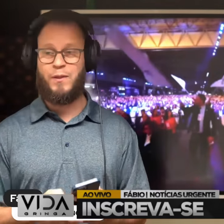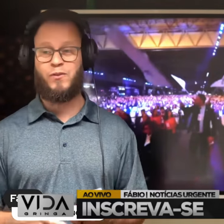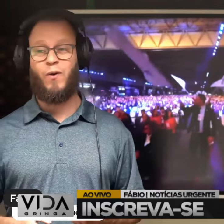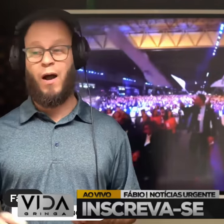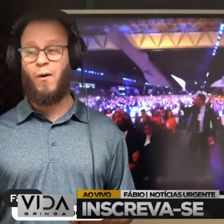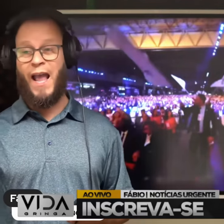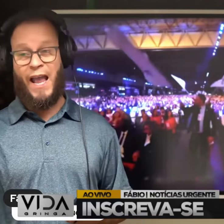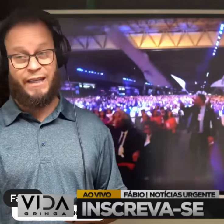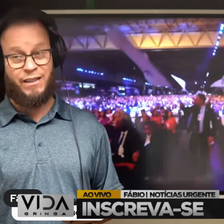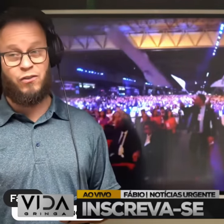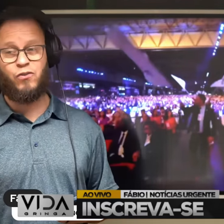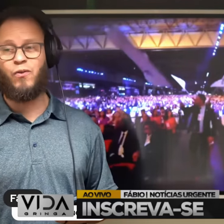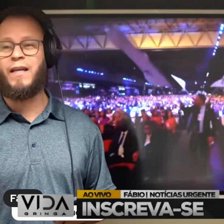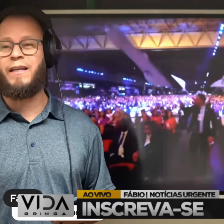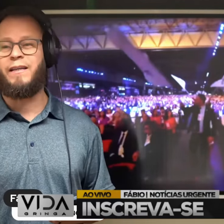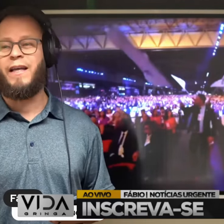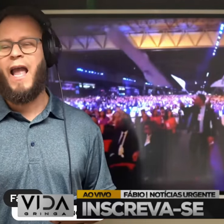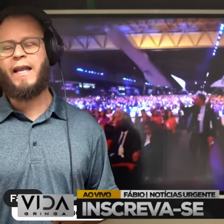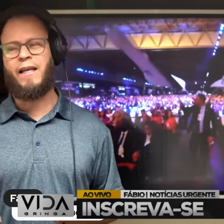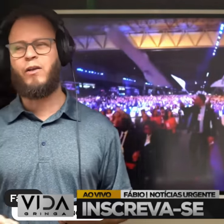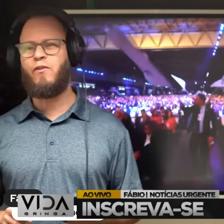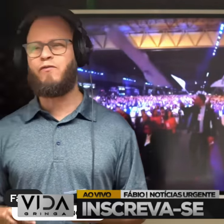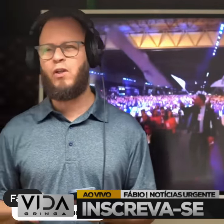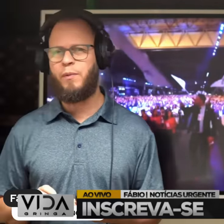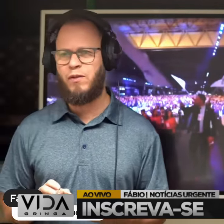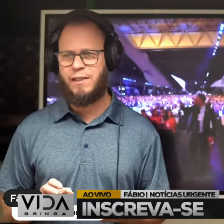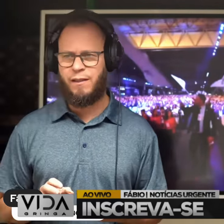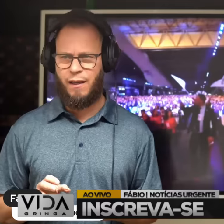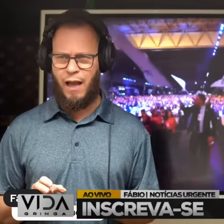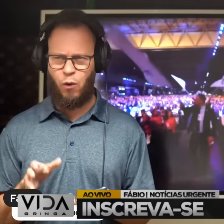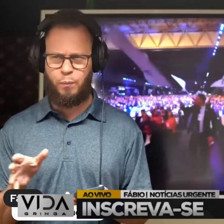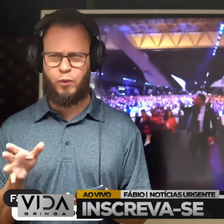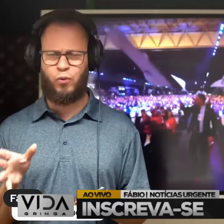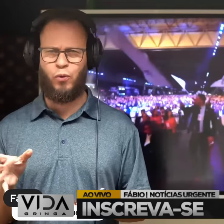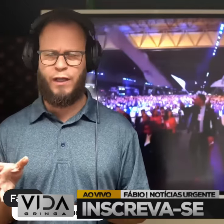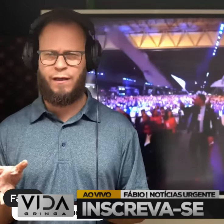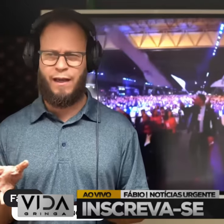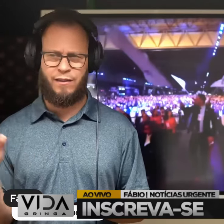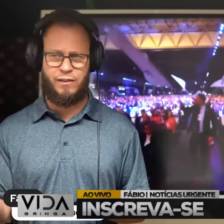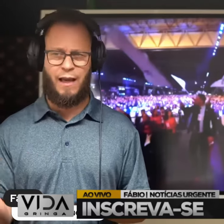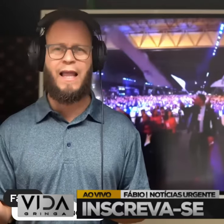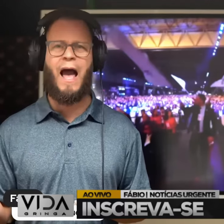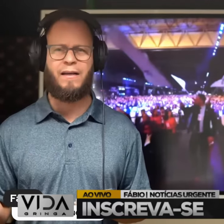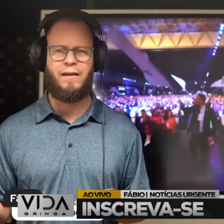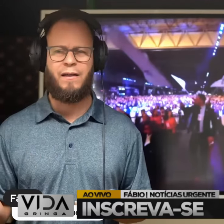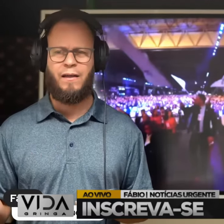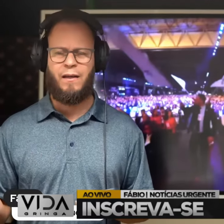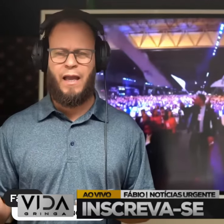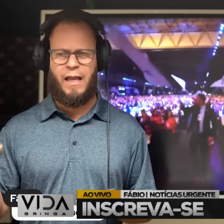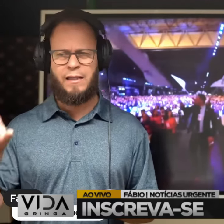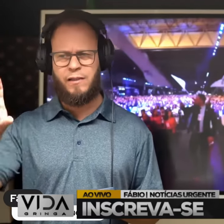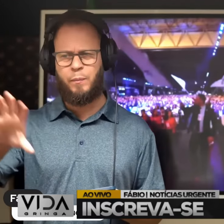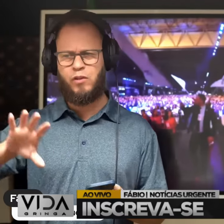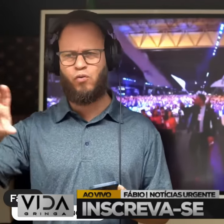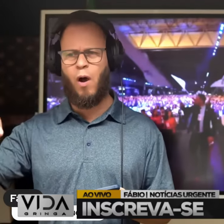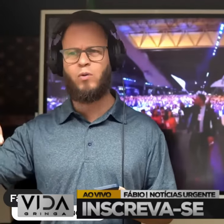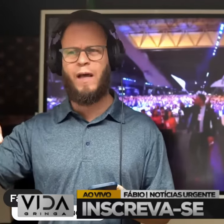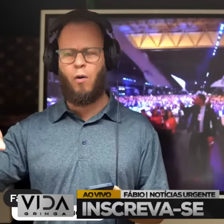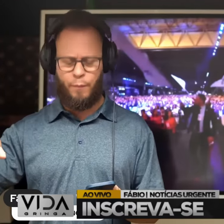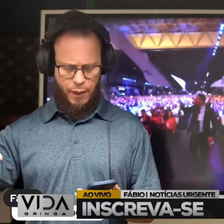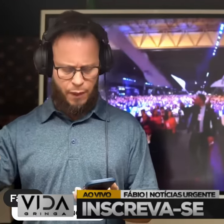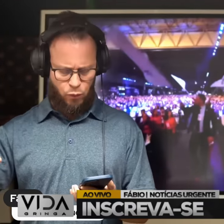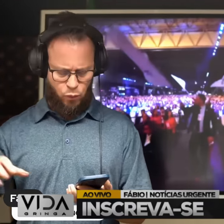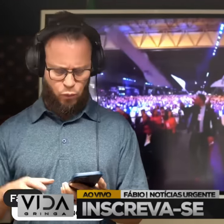Uau, pessoal, é isso aí. É aquele que eu vim falando para você. A ruptura, ela está clara. Esse pessoal